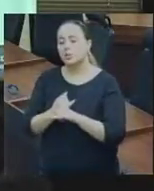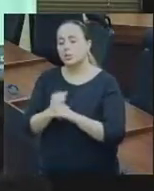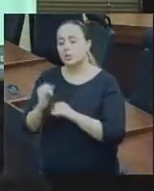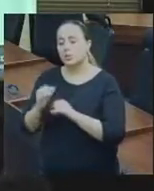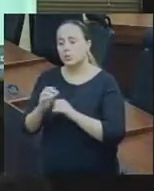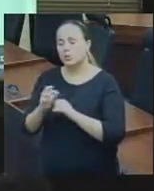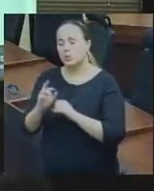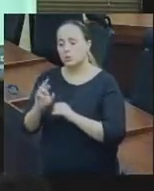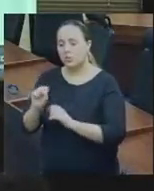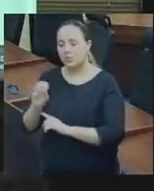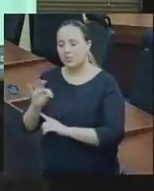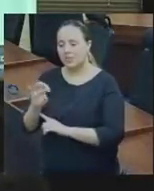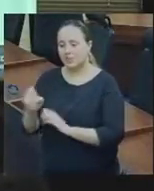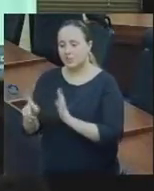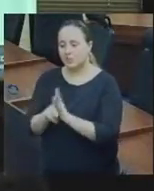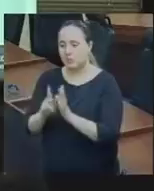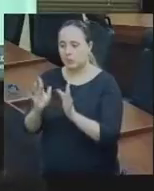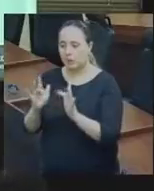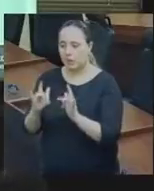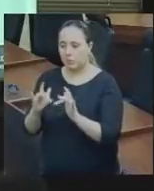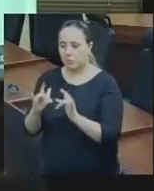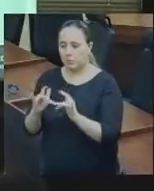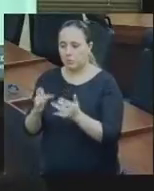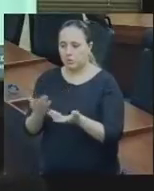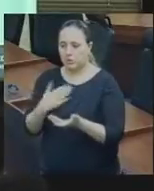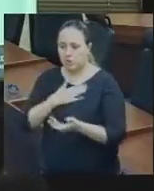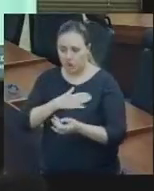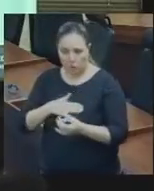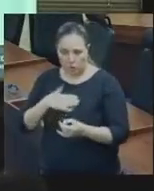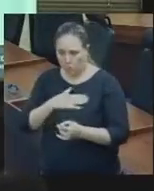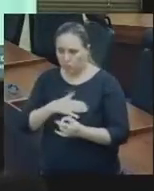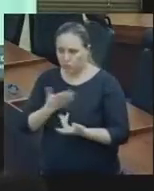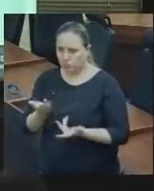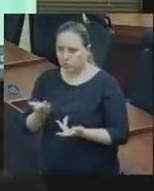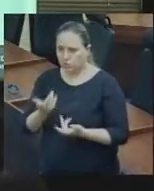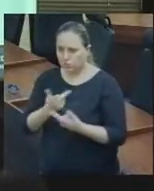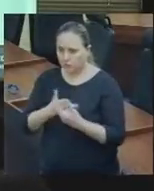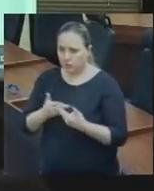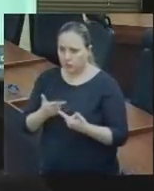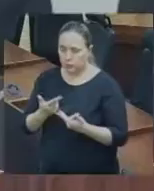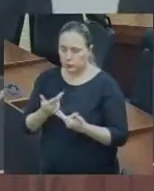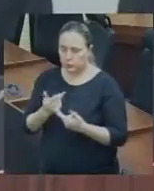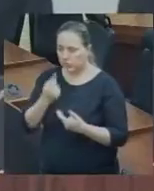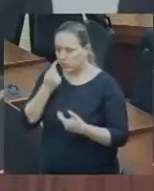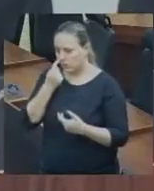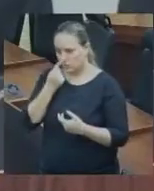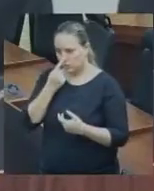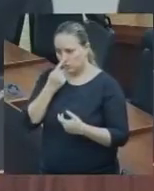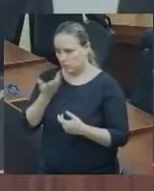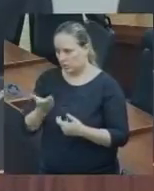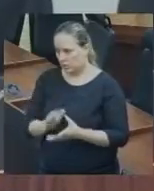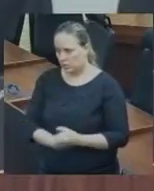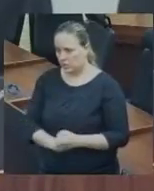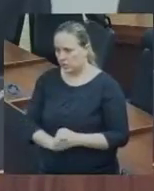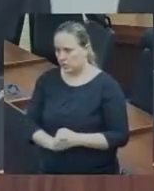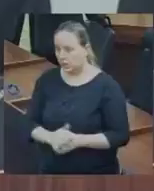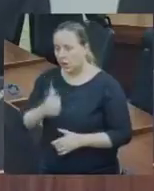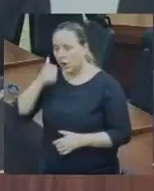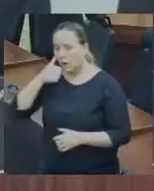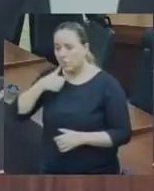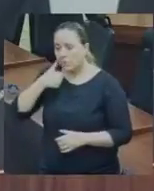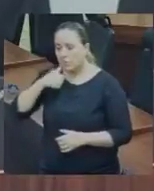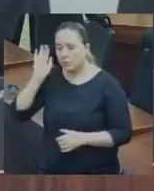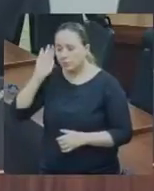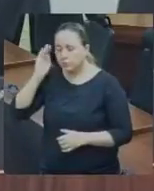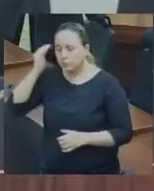importante relevante para a sua própria vida em que ao mesmo tempo é algo extremamente íntimo uma mulher com baixa visão procura